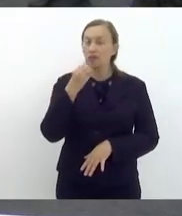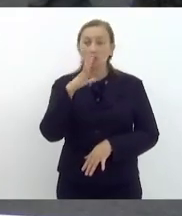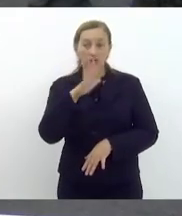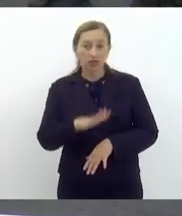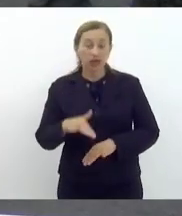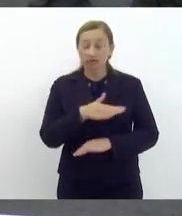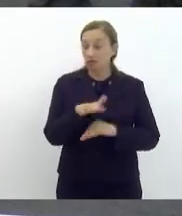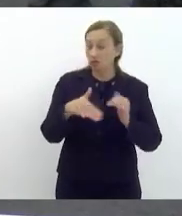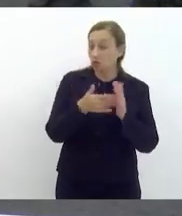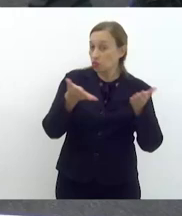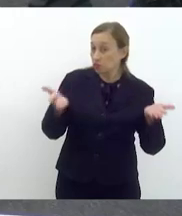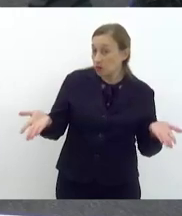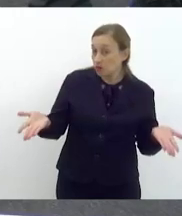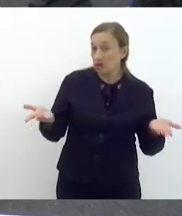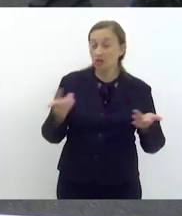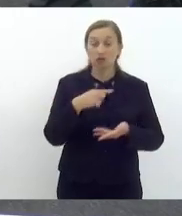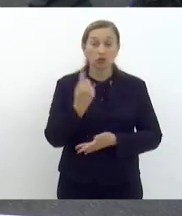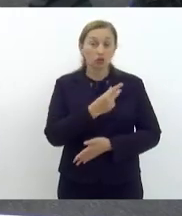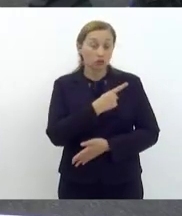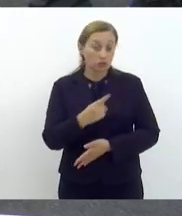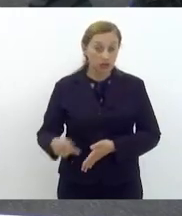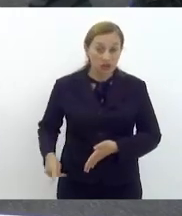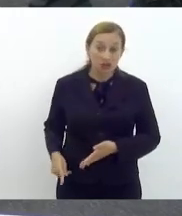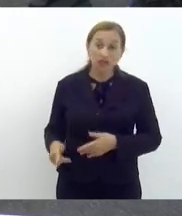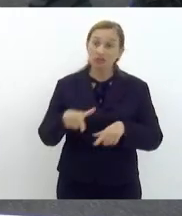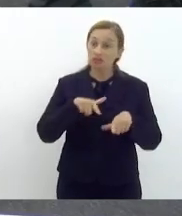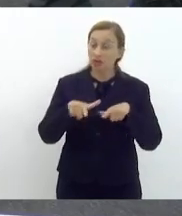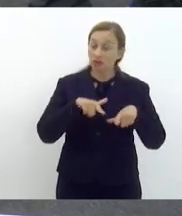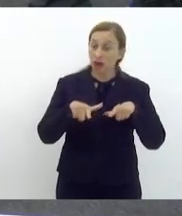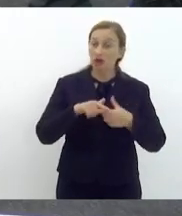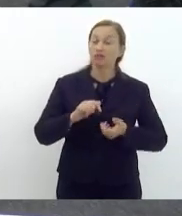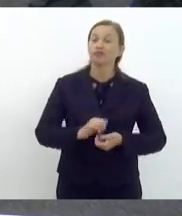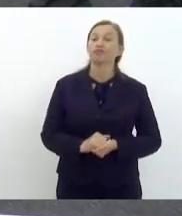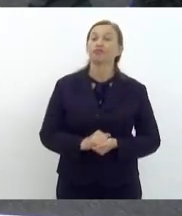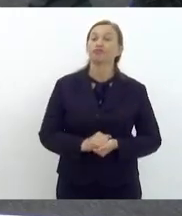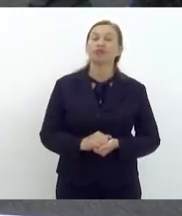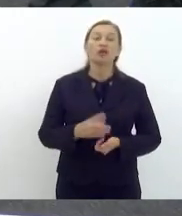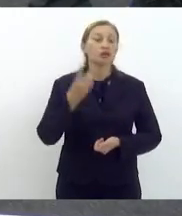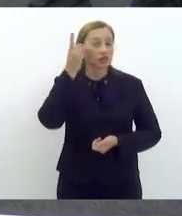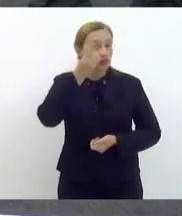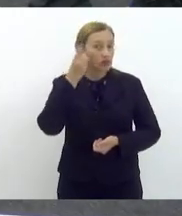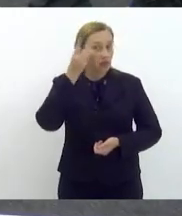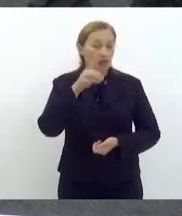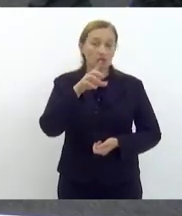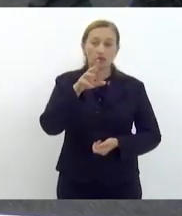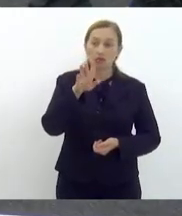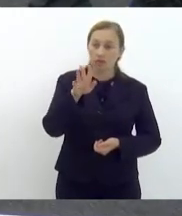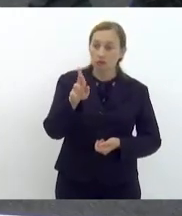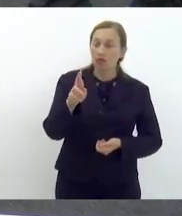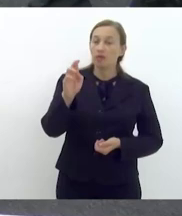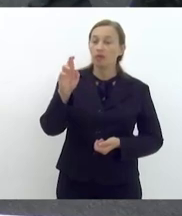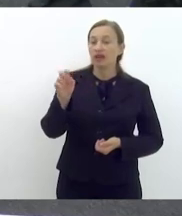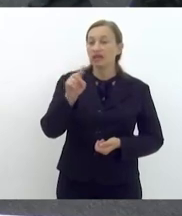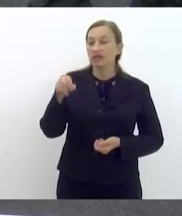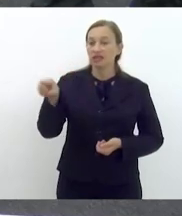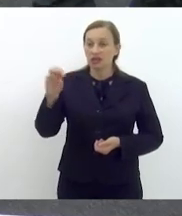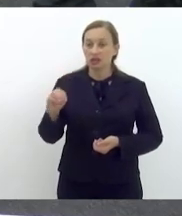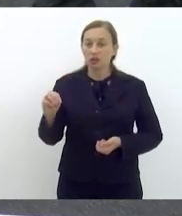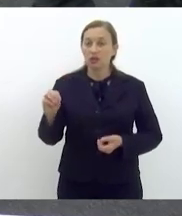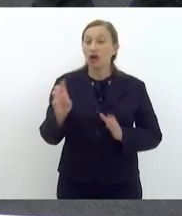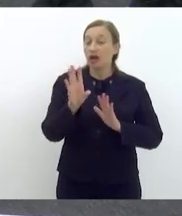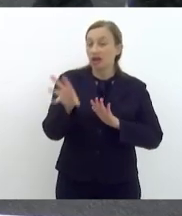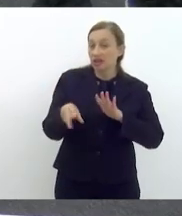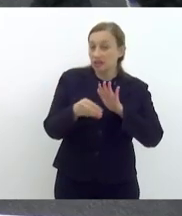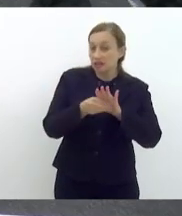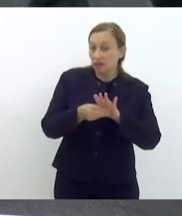todos, boa tarde ao nosso presidente em exercício, deputado Brazão. Apenas dizer que as emendas foram de